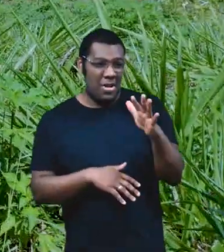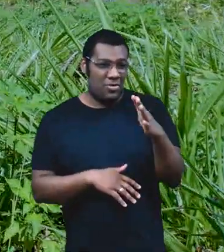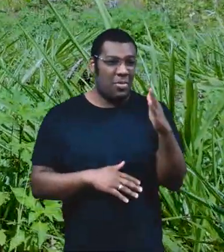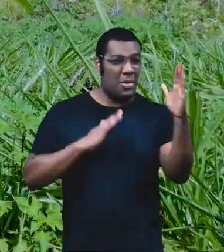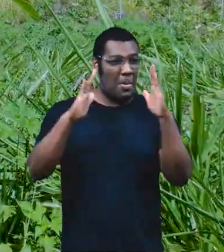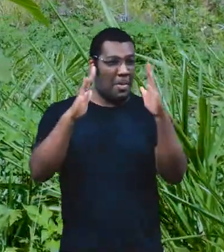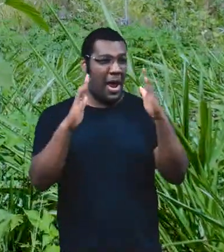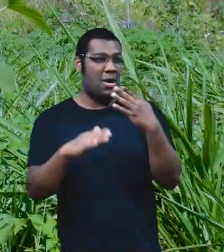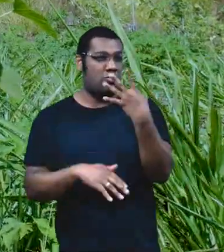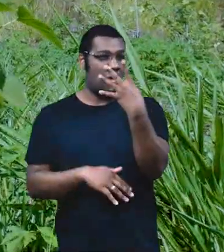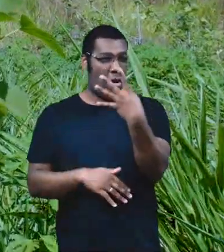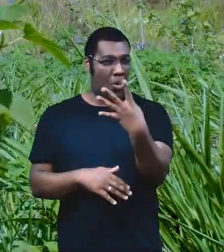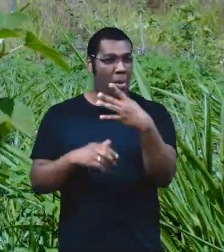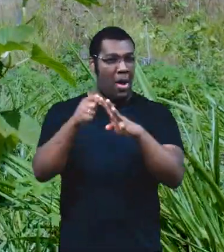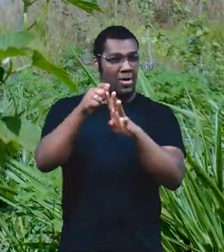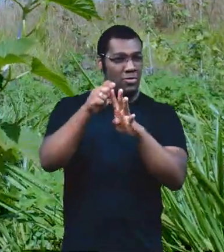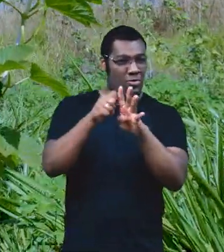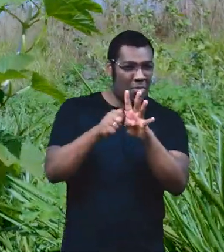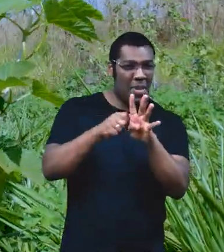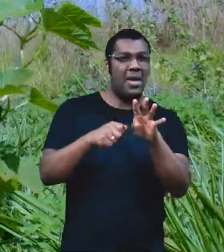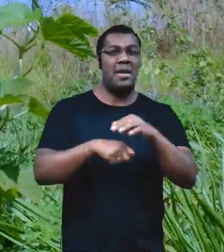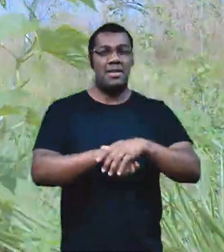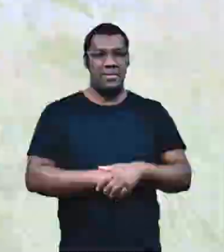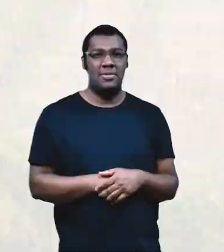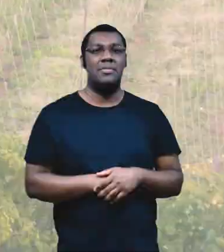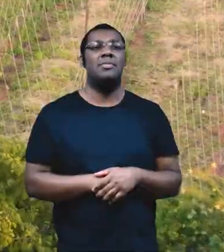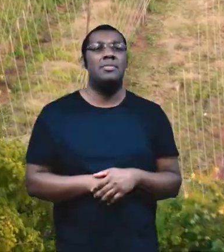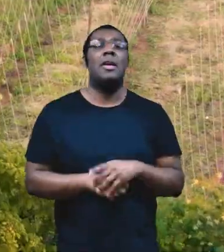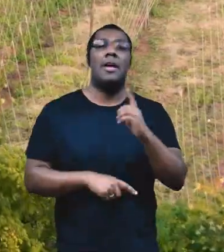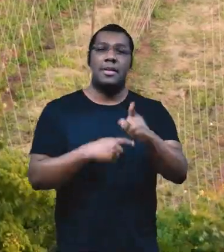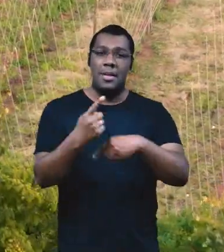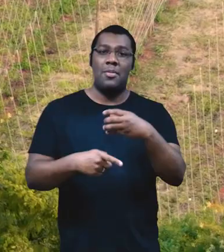início da brotação, a gente conduzir e dar o ponto de colheita.